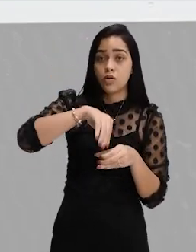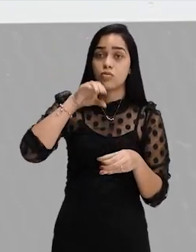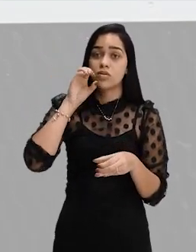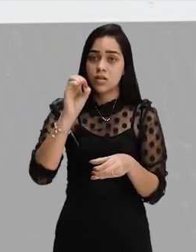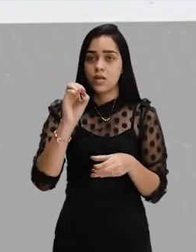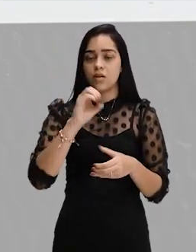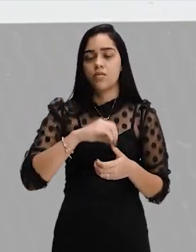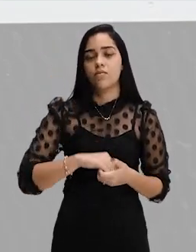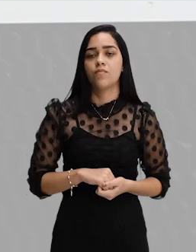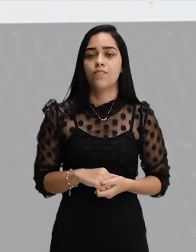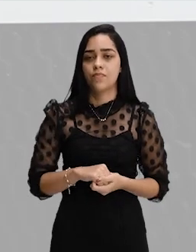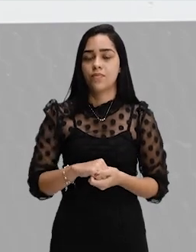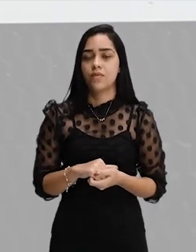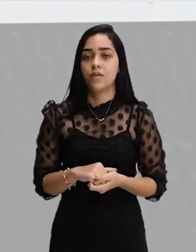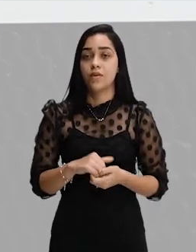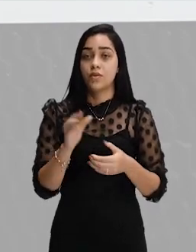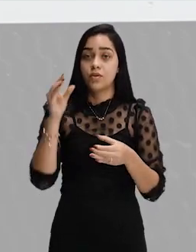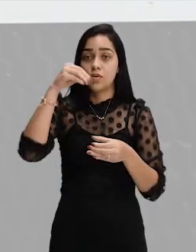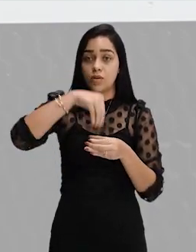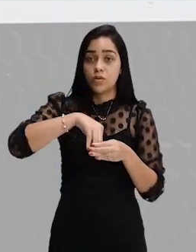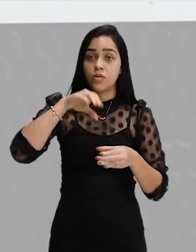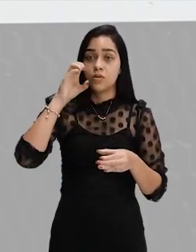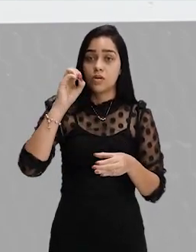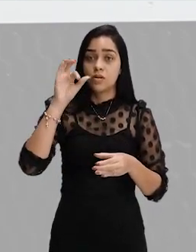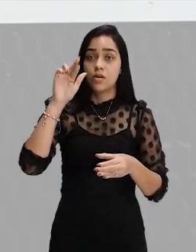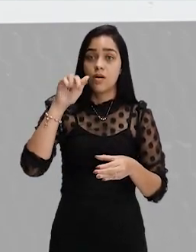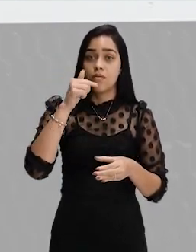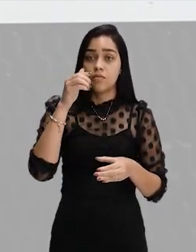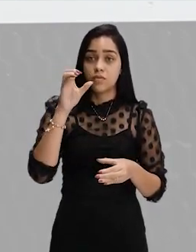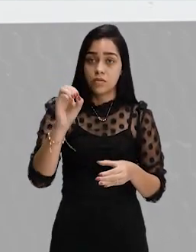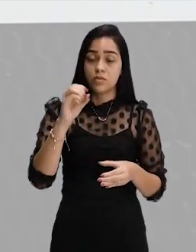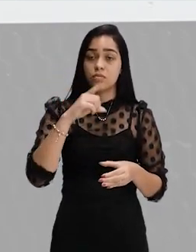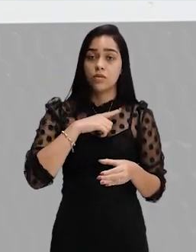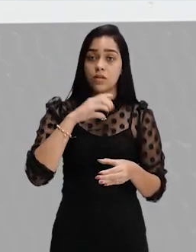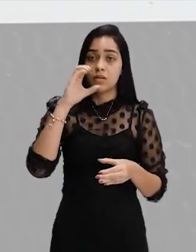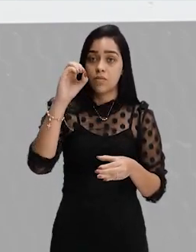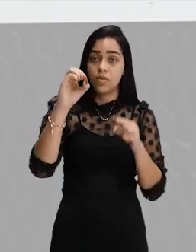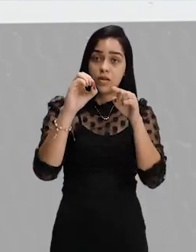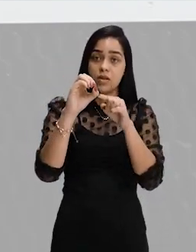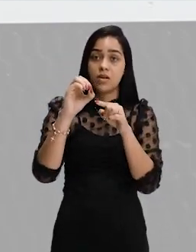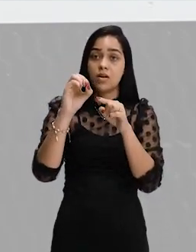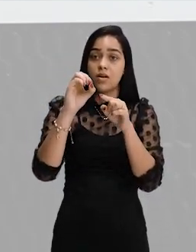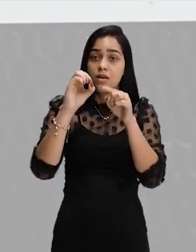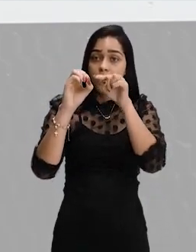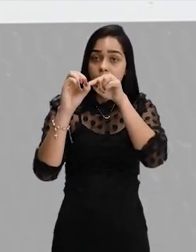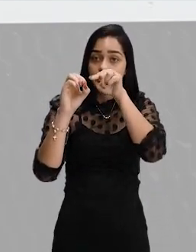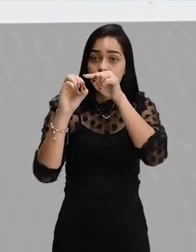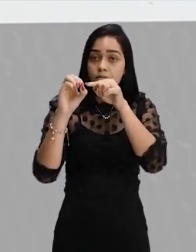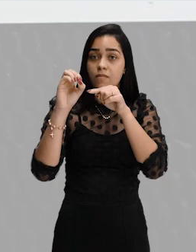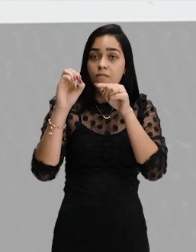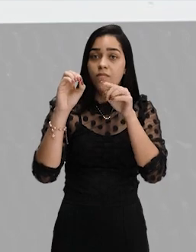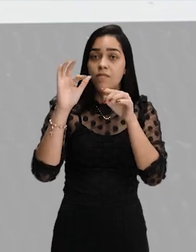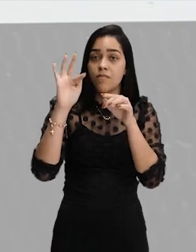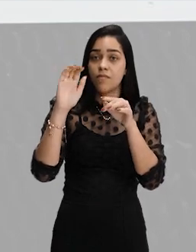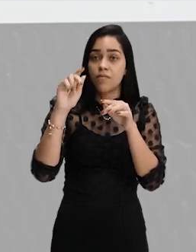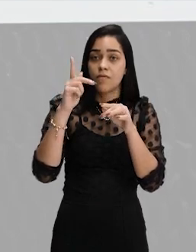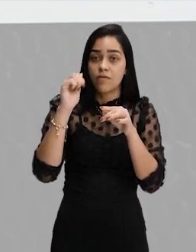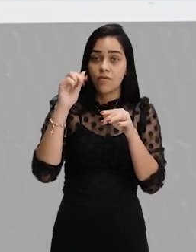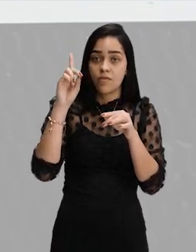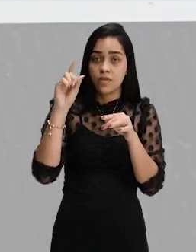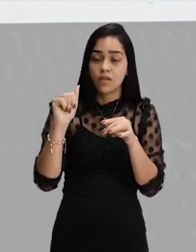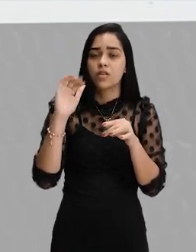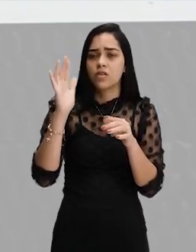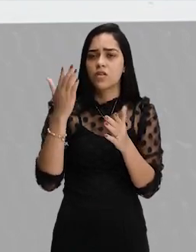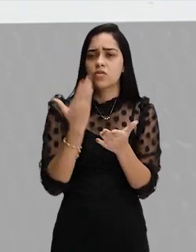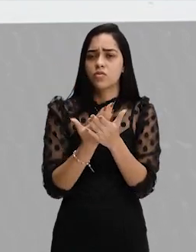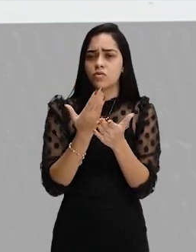da função. E a forma de incluir meu zero da função é deixando essa bolinha aqui fechada. Certo? Vocês já estudaram intervalo